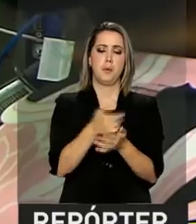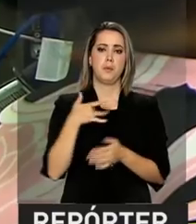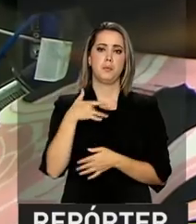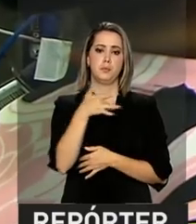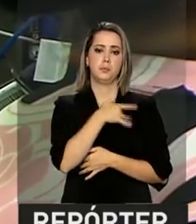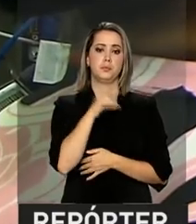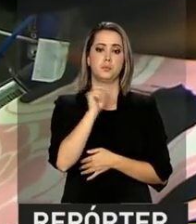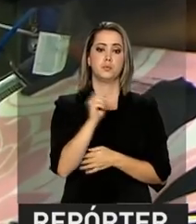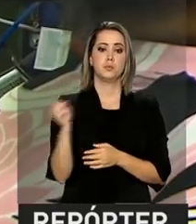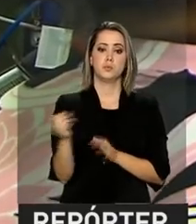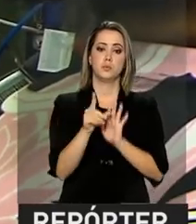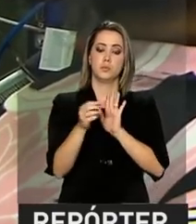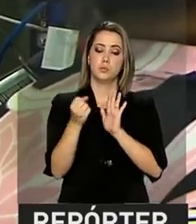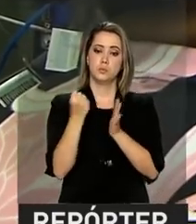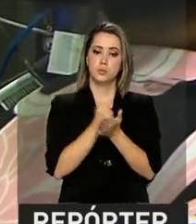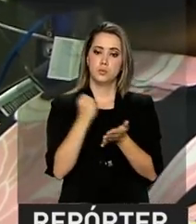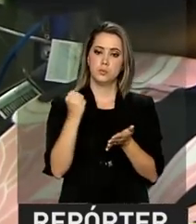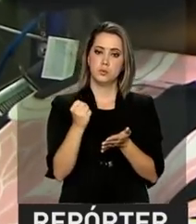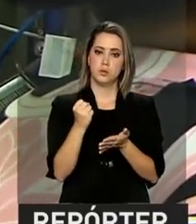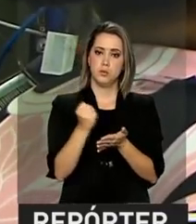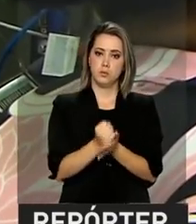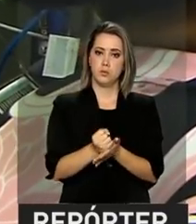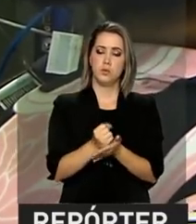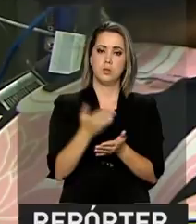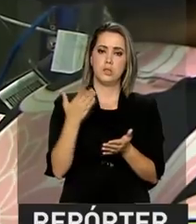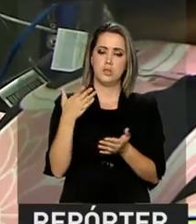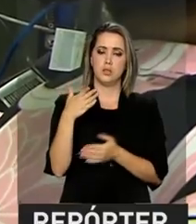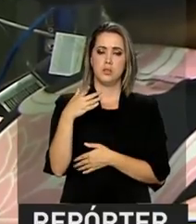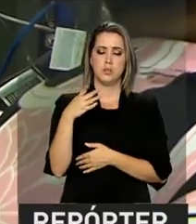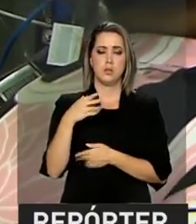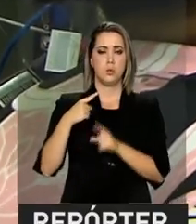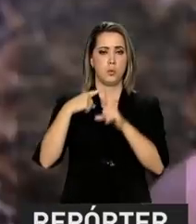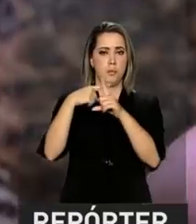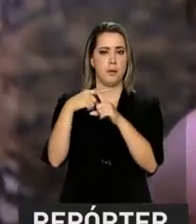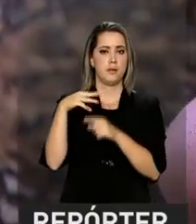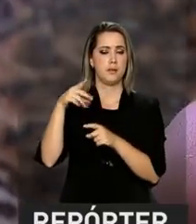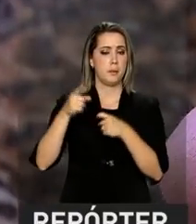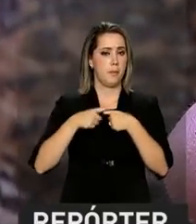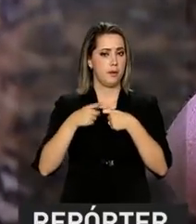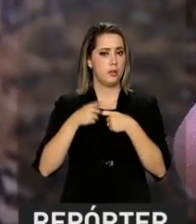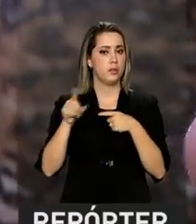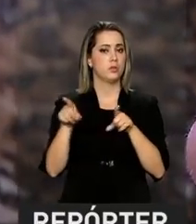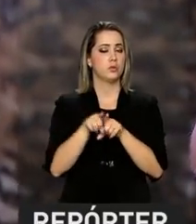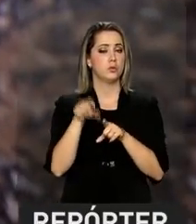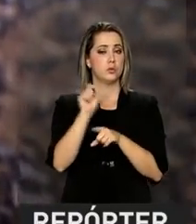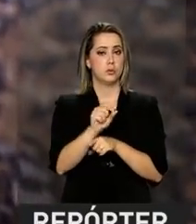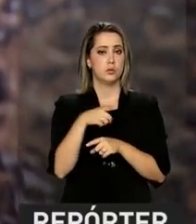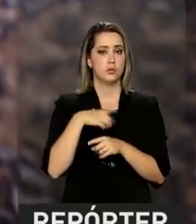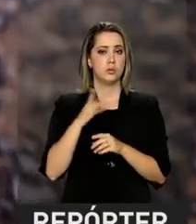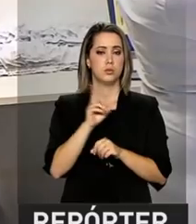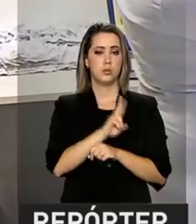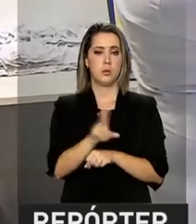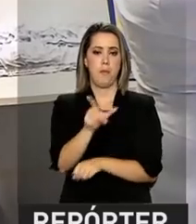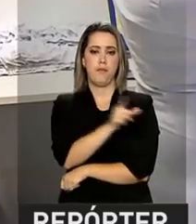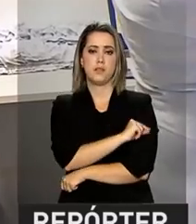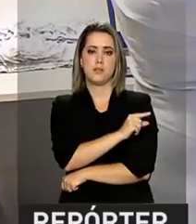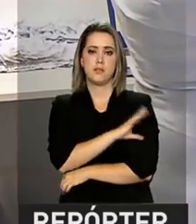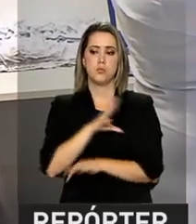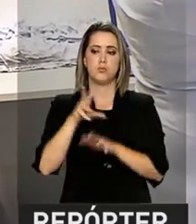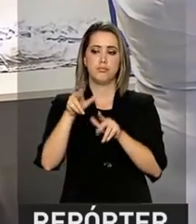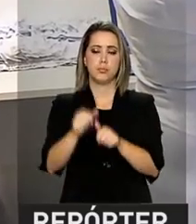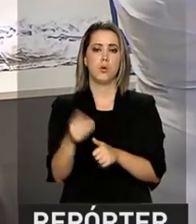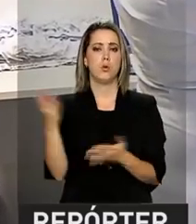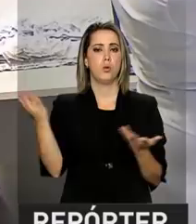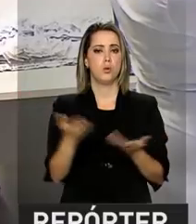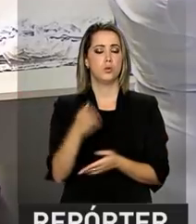saúde, a renovação do Mais Médicos com preferência para brasileiros e a ampliação da cobertura vacinal. O Brasil